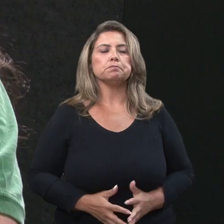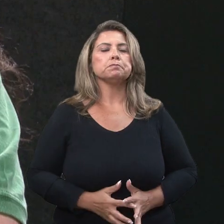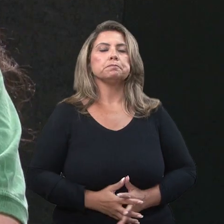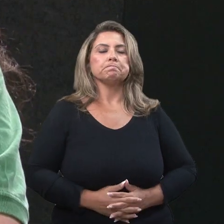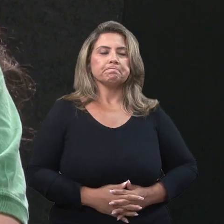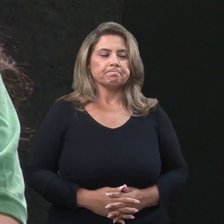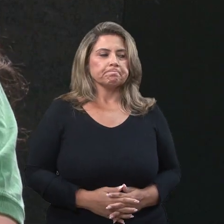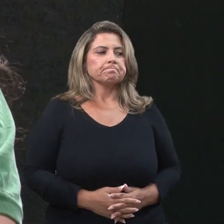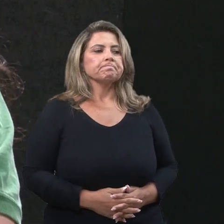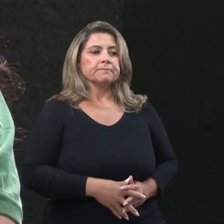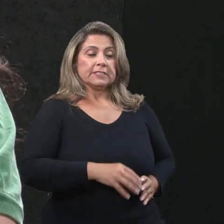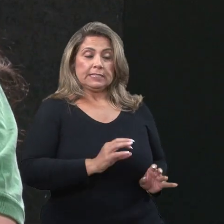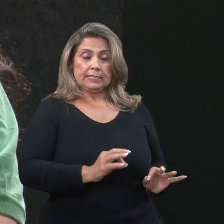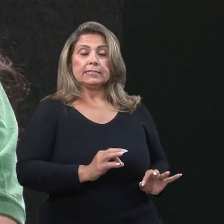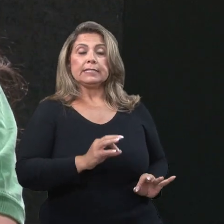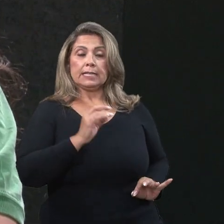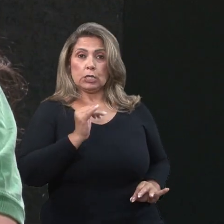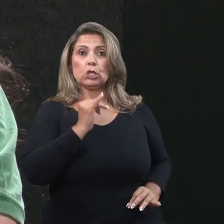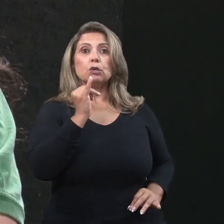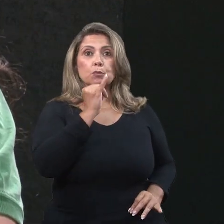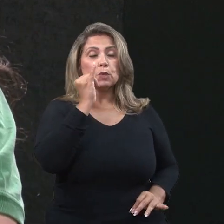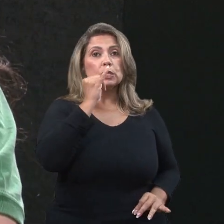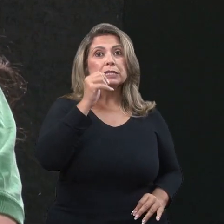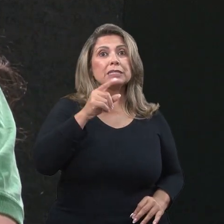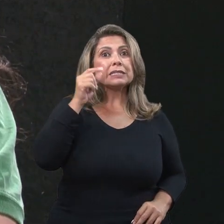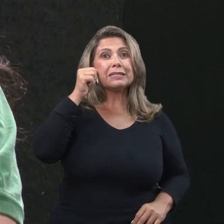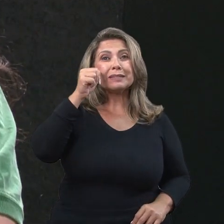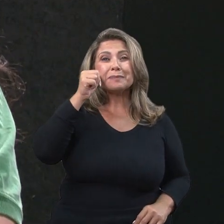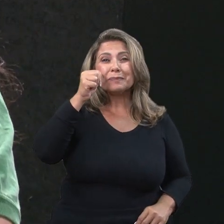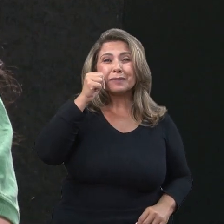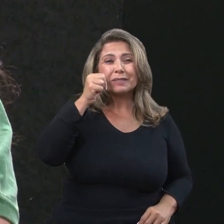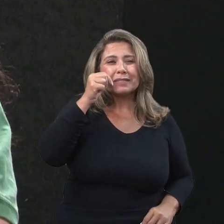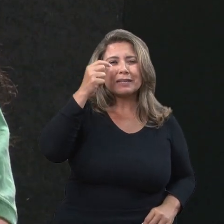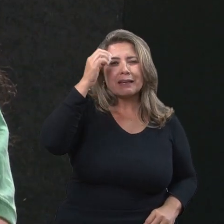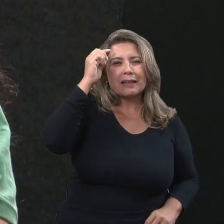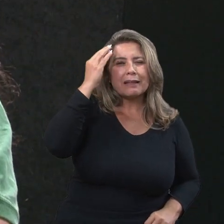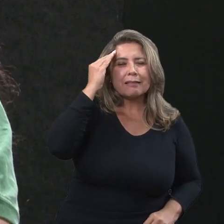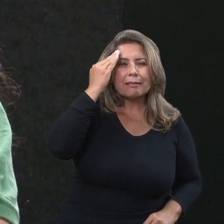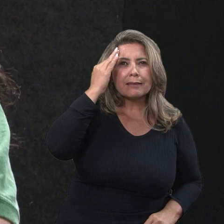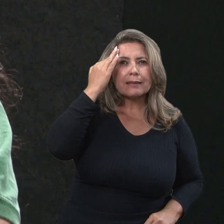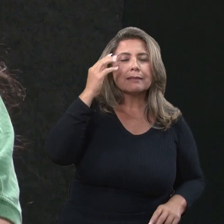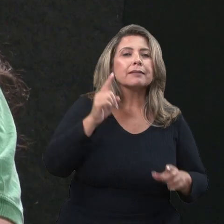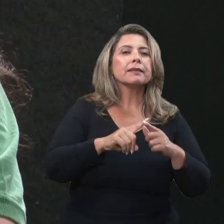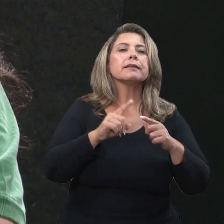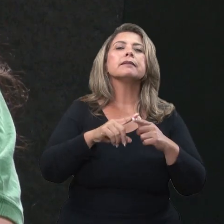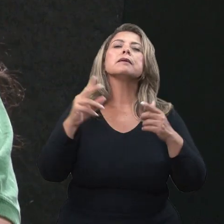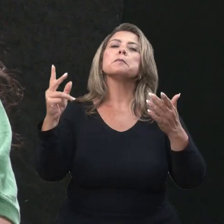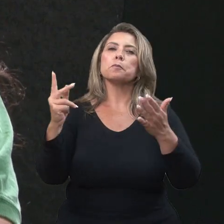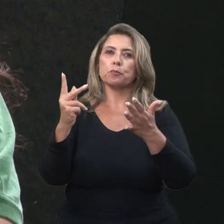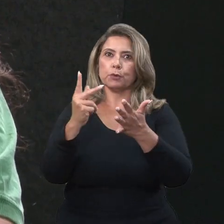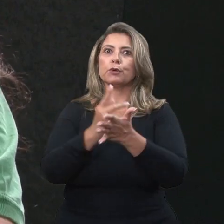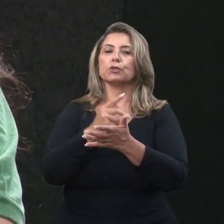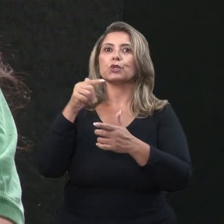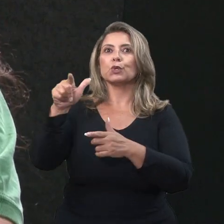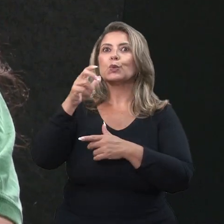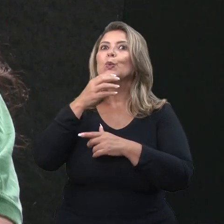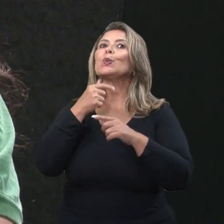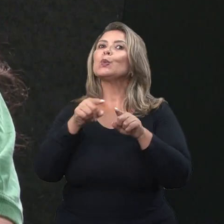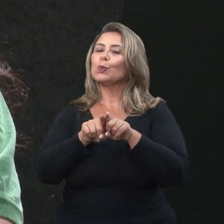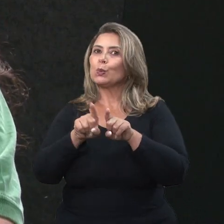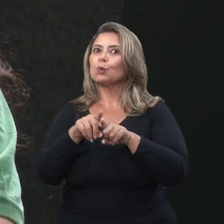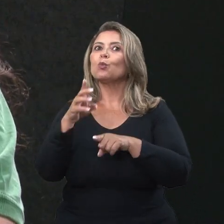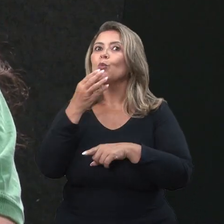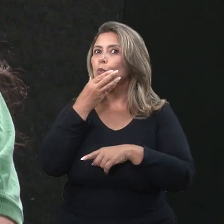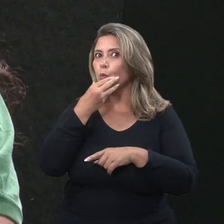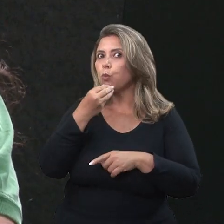a gente ter essa consciência, né, que as mulheres são as maiores vítimas, mas que também não impede que aconteça, né, com os homens,